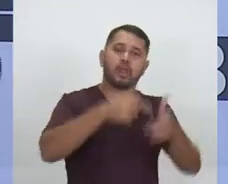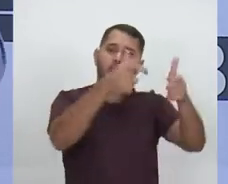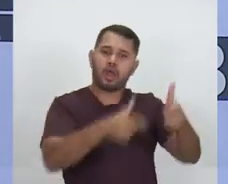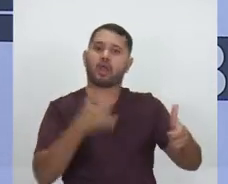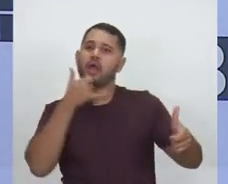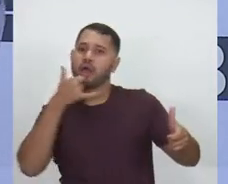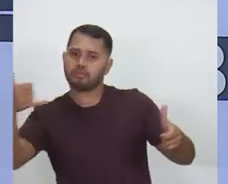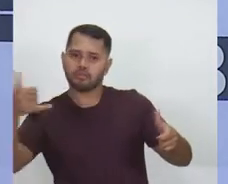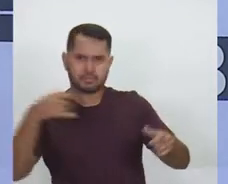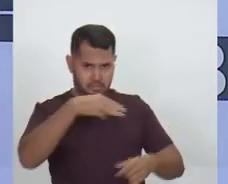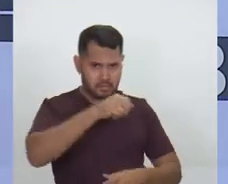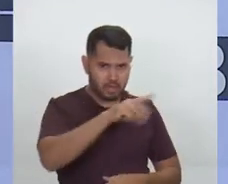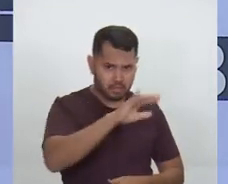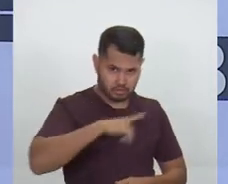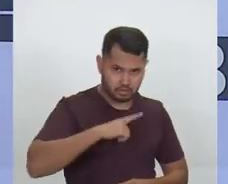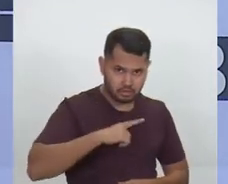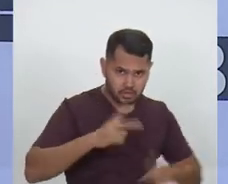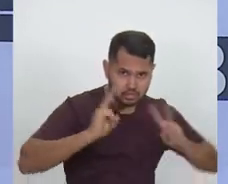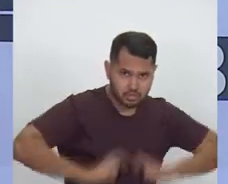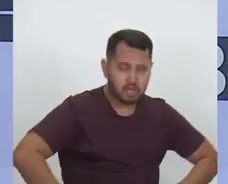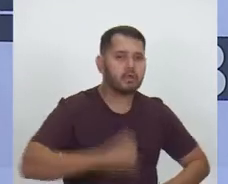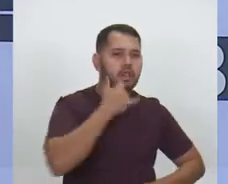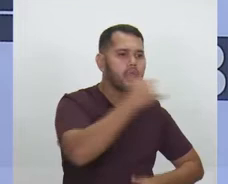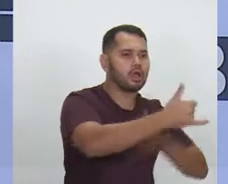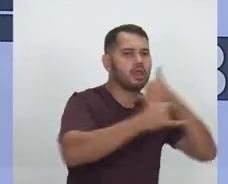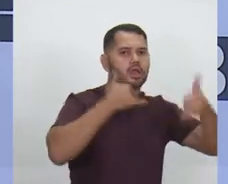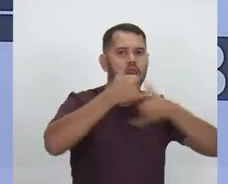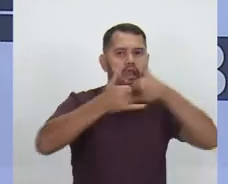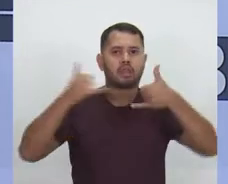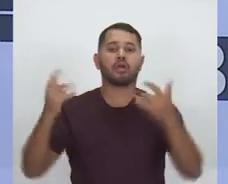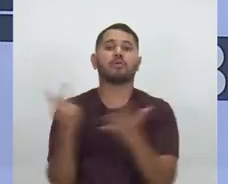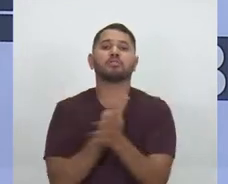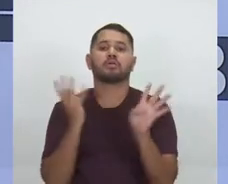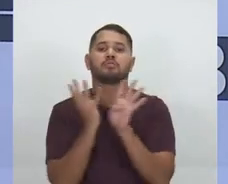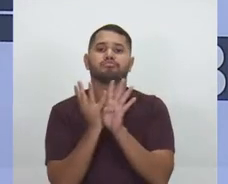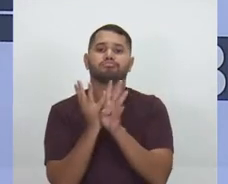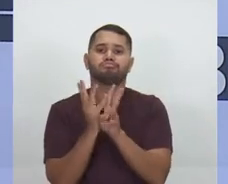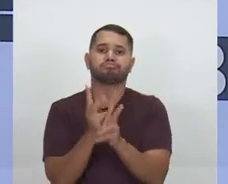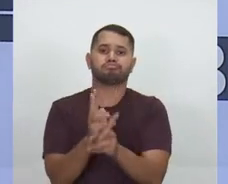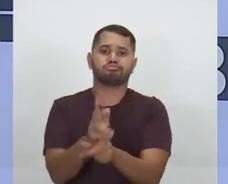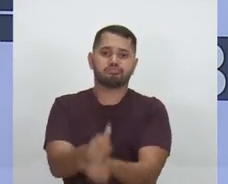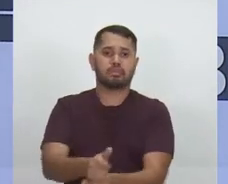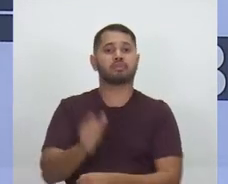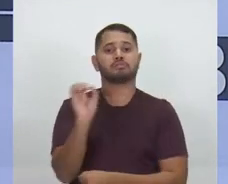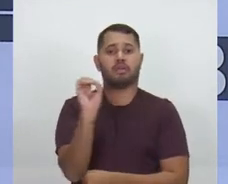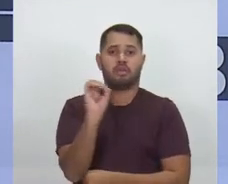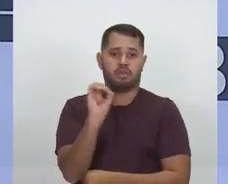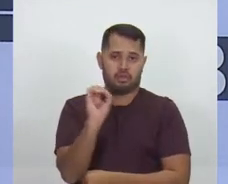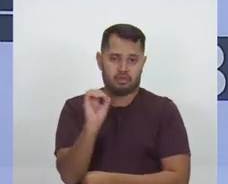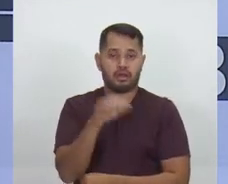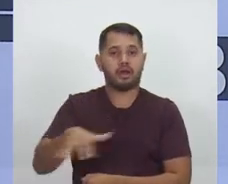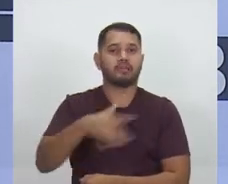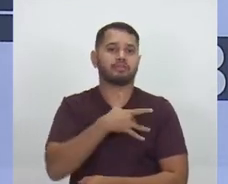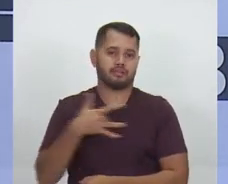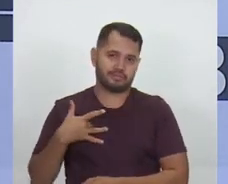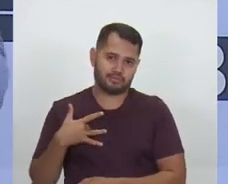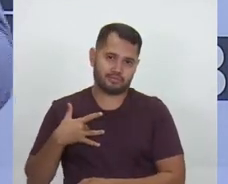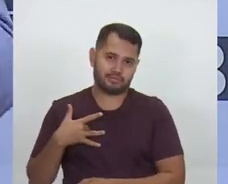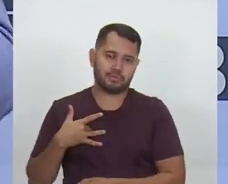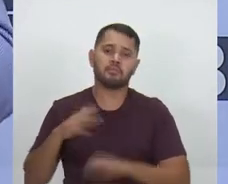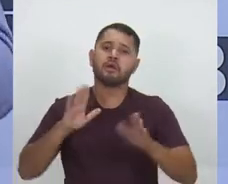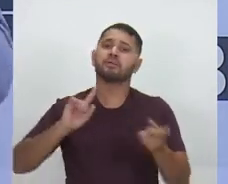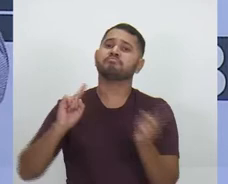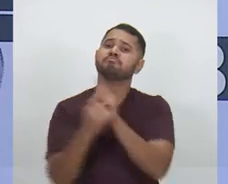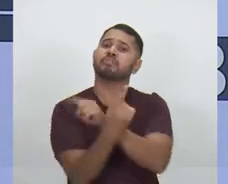dona maria a senhora precisa de um exame e assim nós éramos diversos procedimentos na área é da saúde como